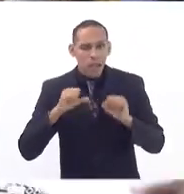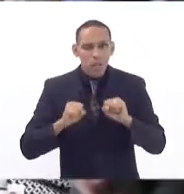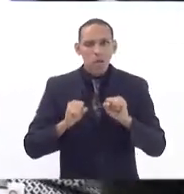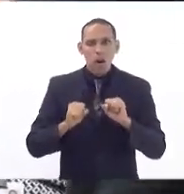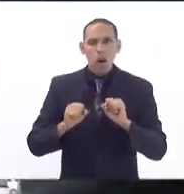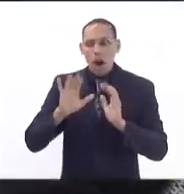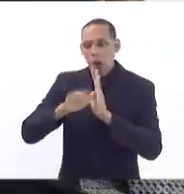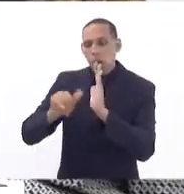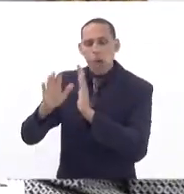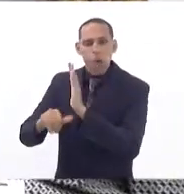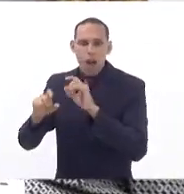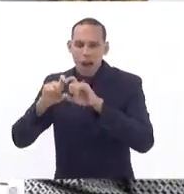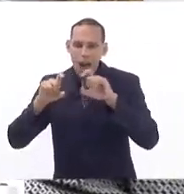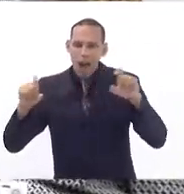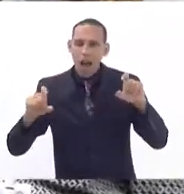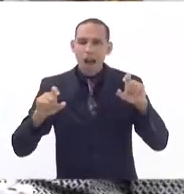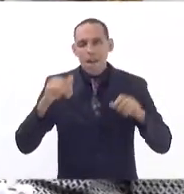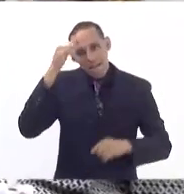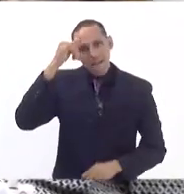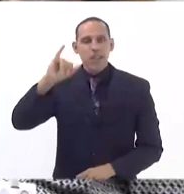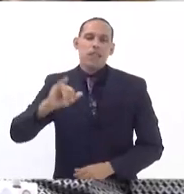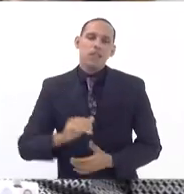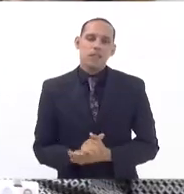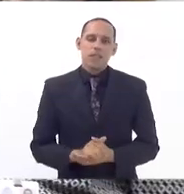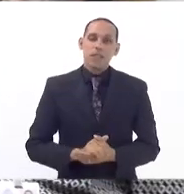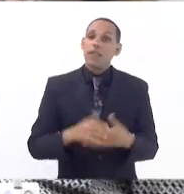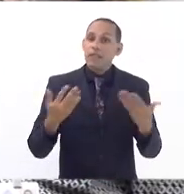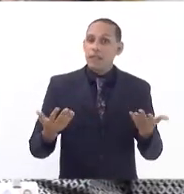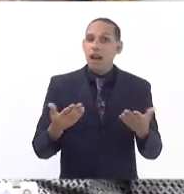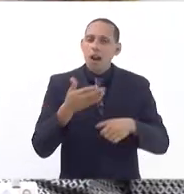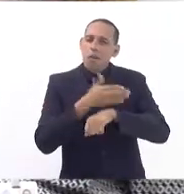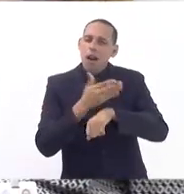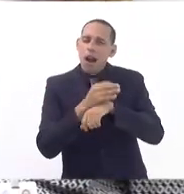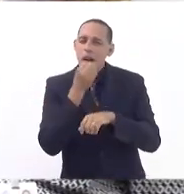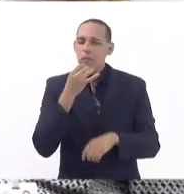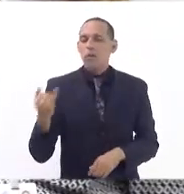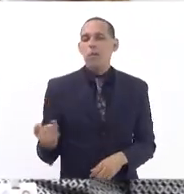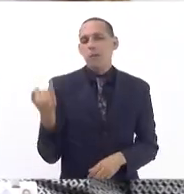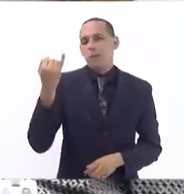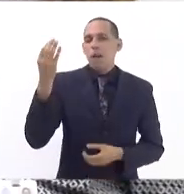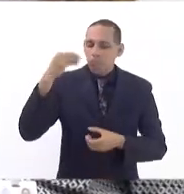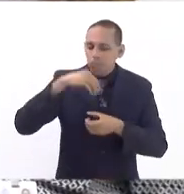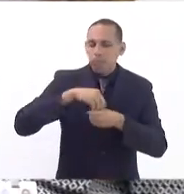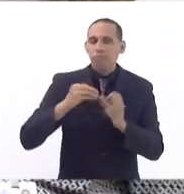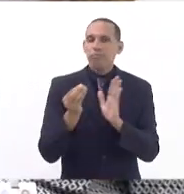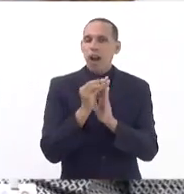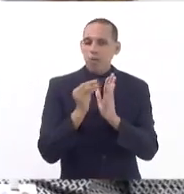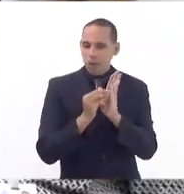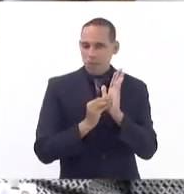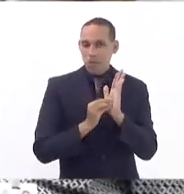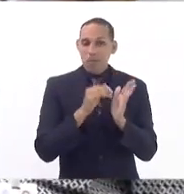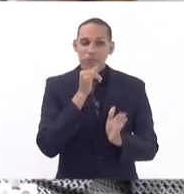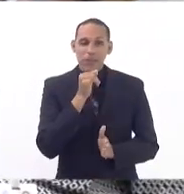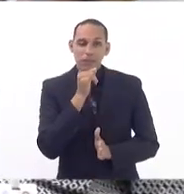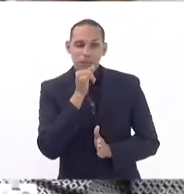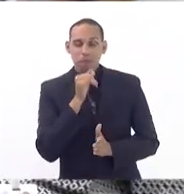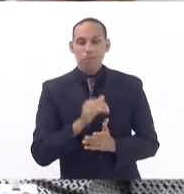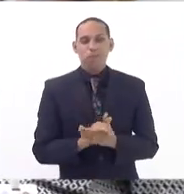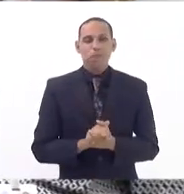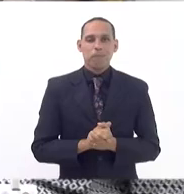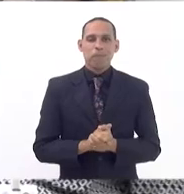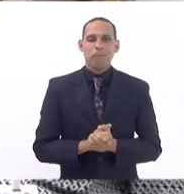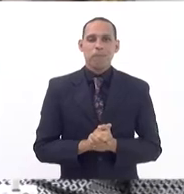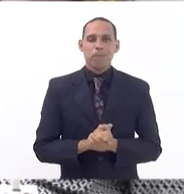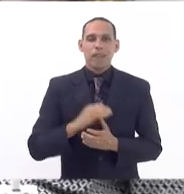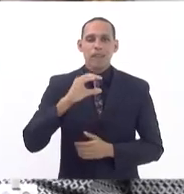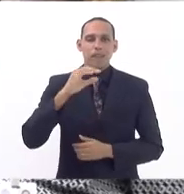indicado né A gente pegou e acho que falar sobre boas práticas dentro desse contexto é fundamental a gente pegou um exemplo da